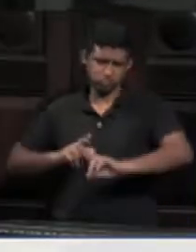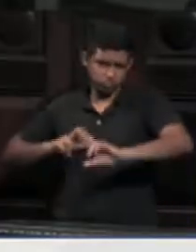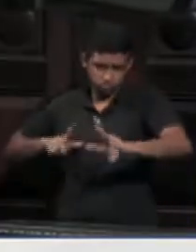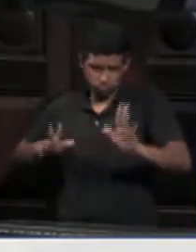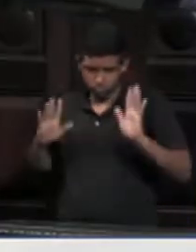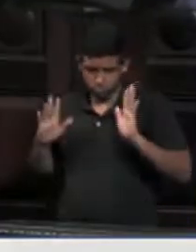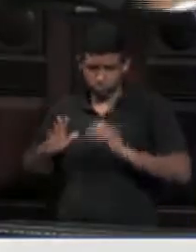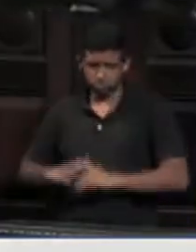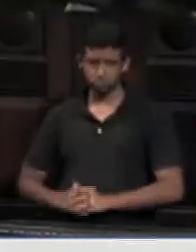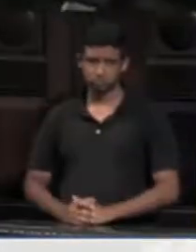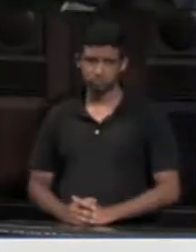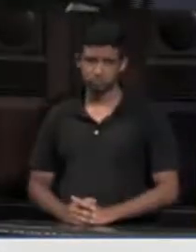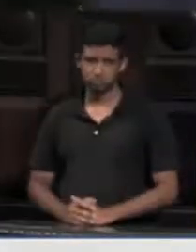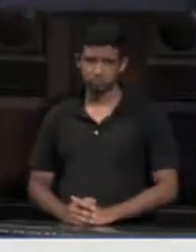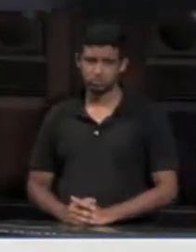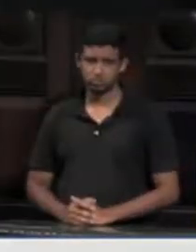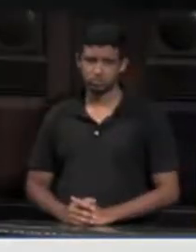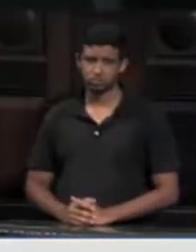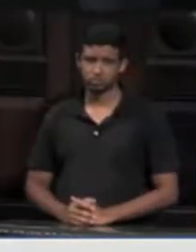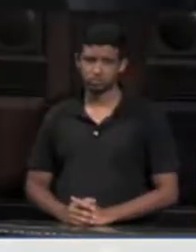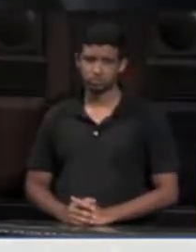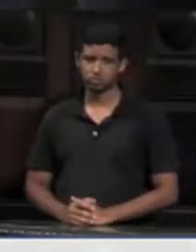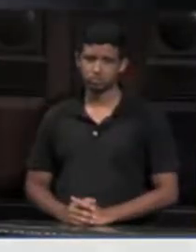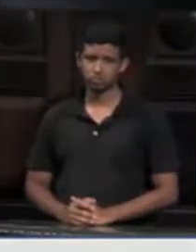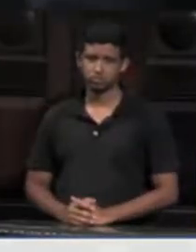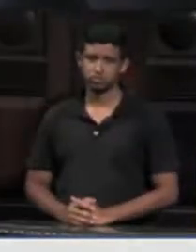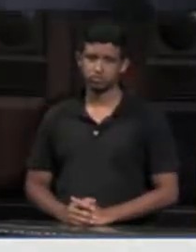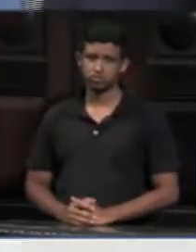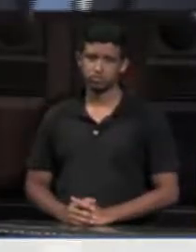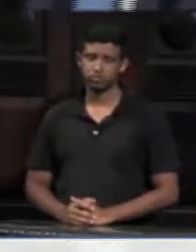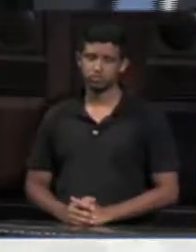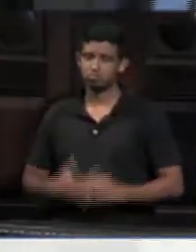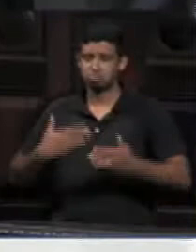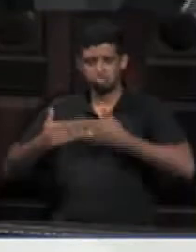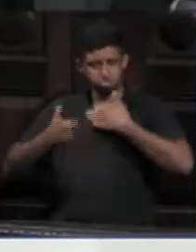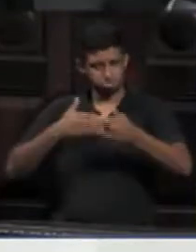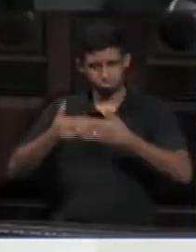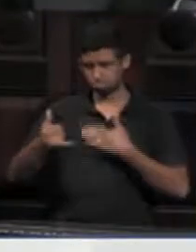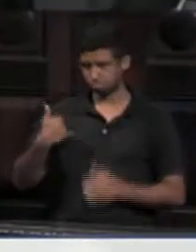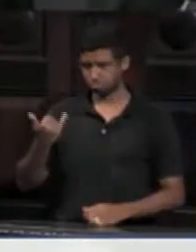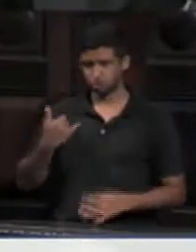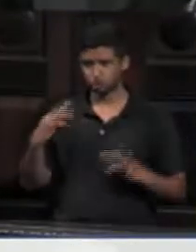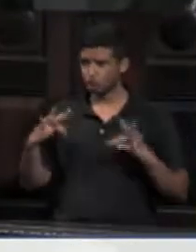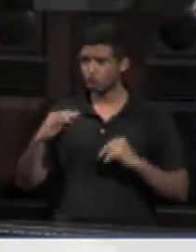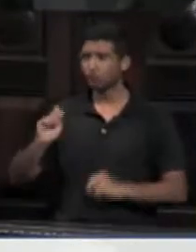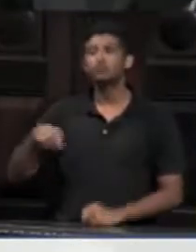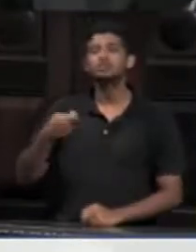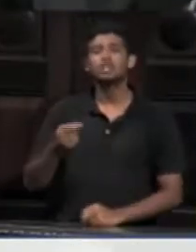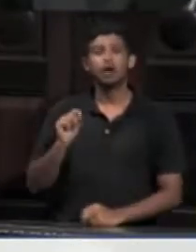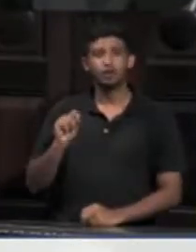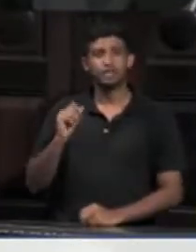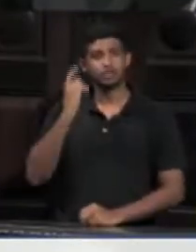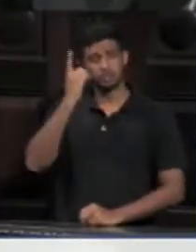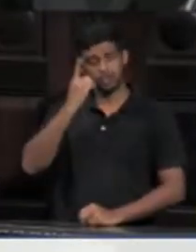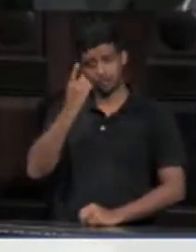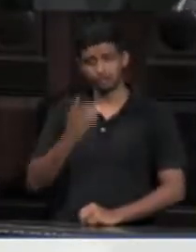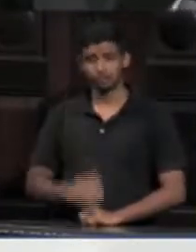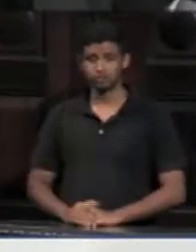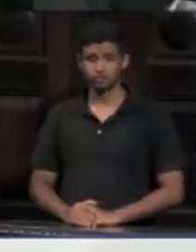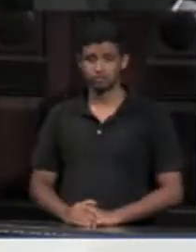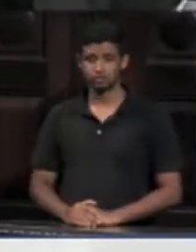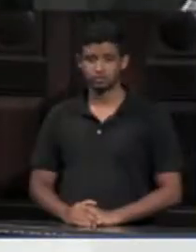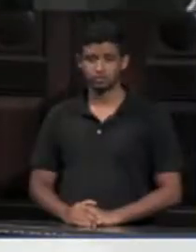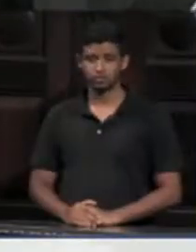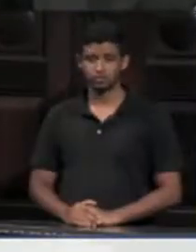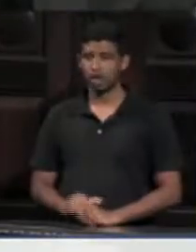fator influenciador aqui, porque todos nós somos deputados. Independente de idade, todo mundo aqui é deputado. Seja o Jorge Felipe Neto, que